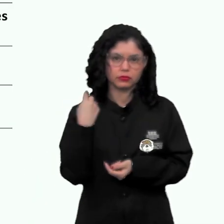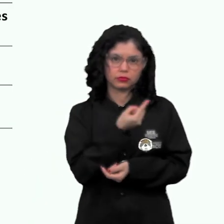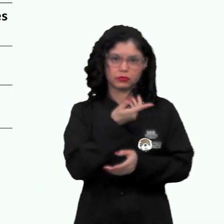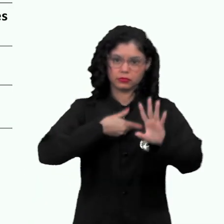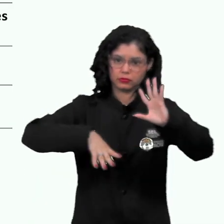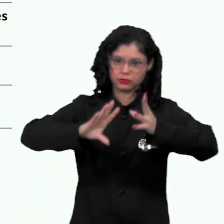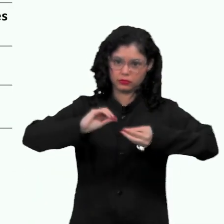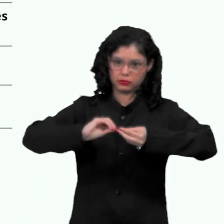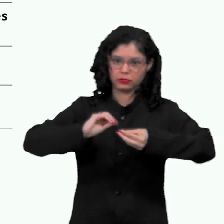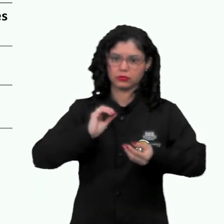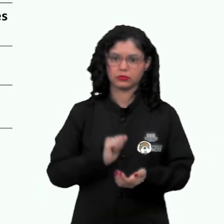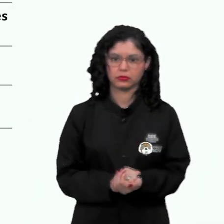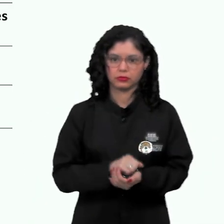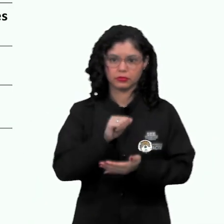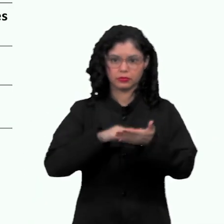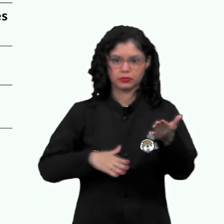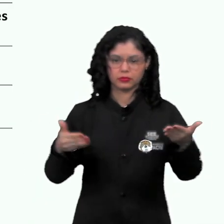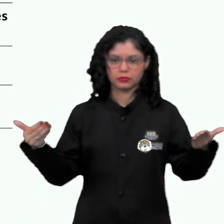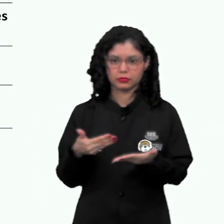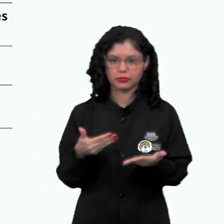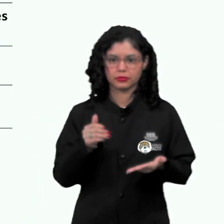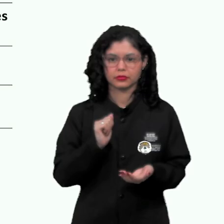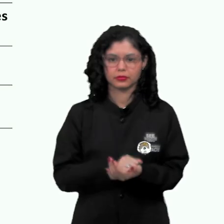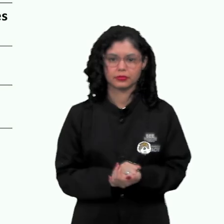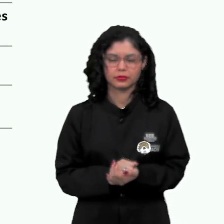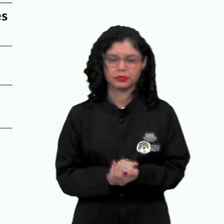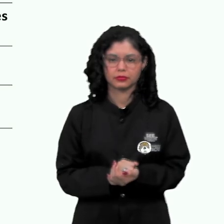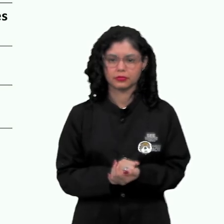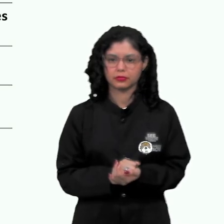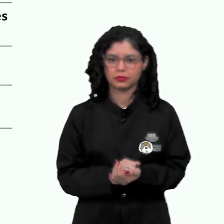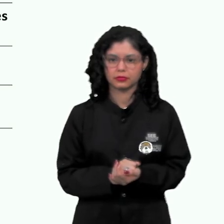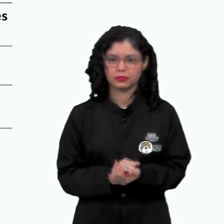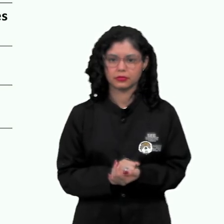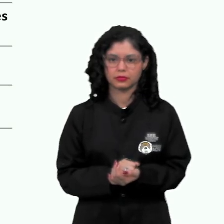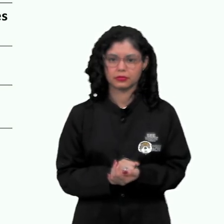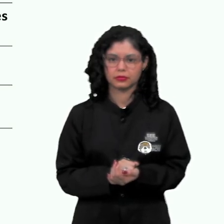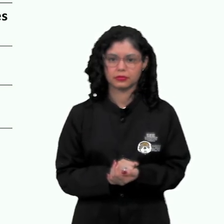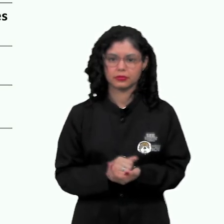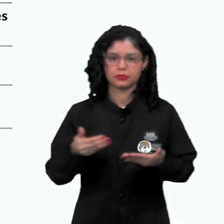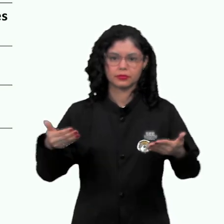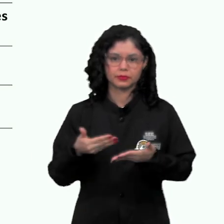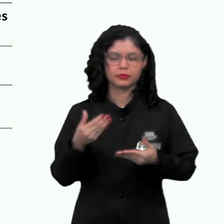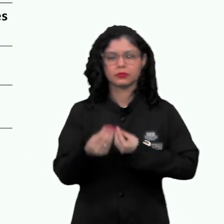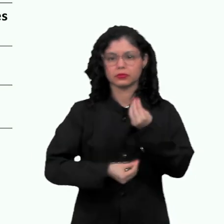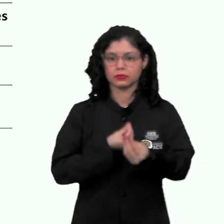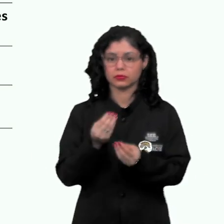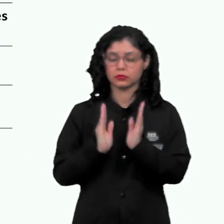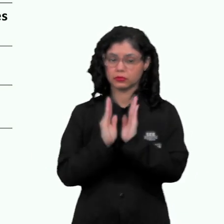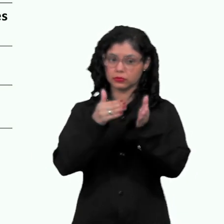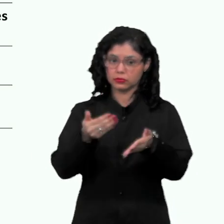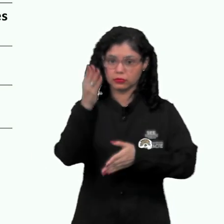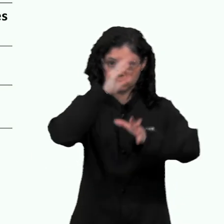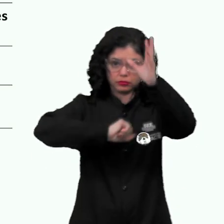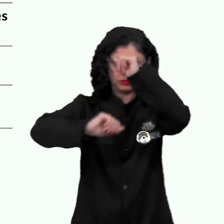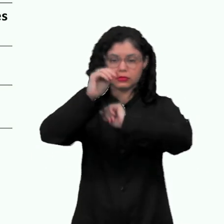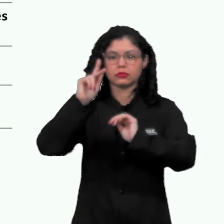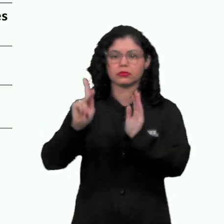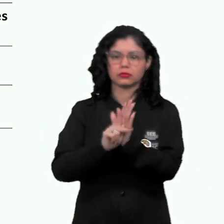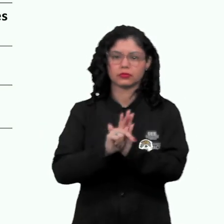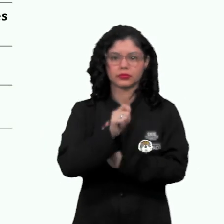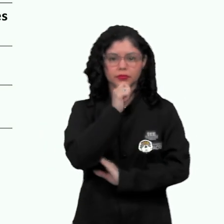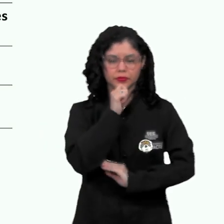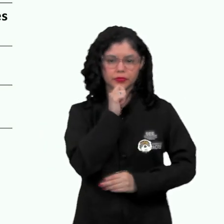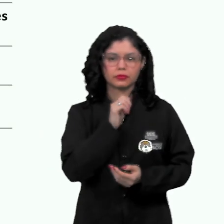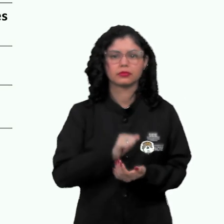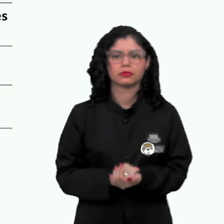ao resumo da nossa aula e o que é que nós compreendemos hoje com esse objeto de conhecimento.